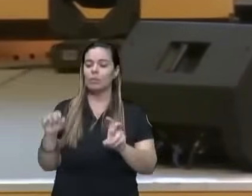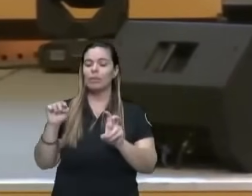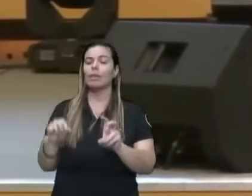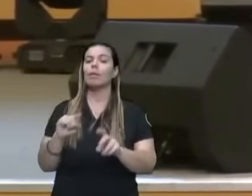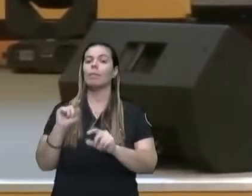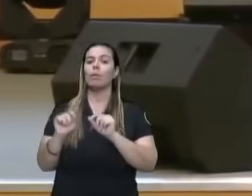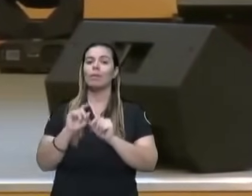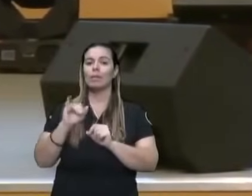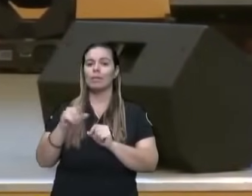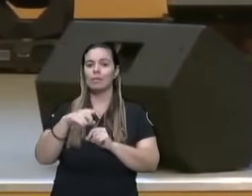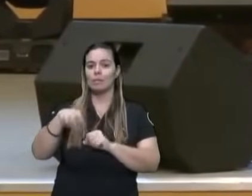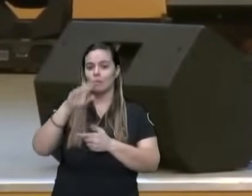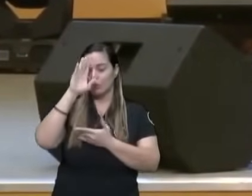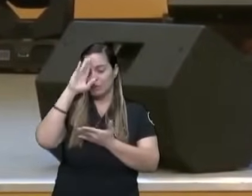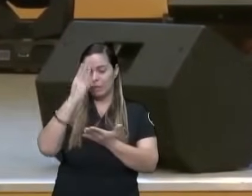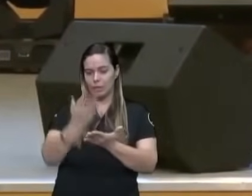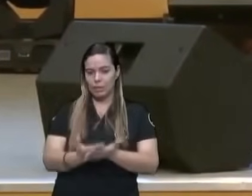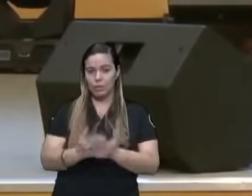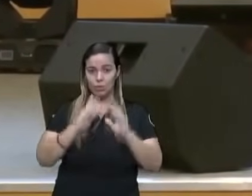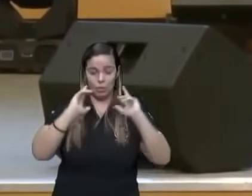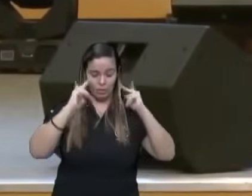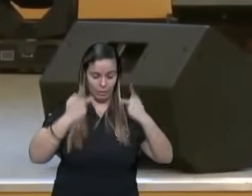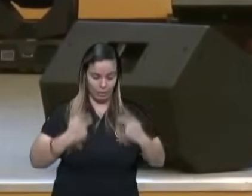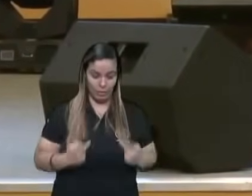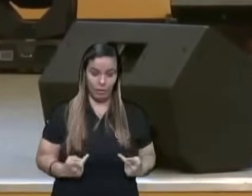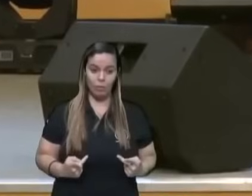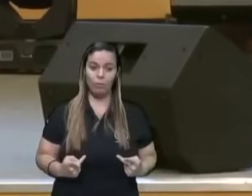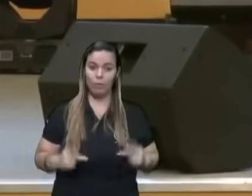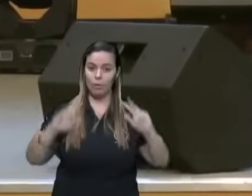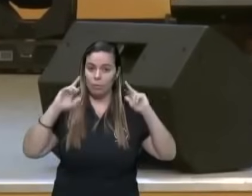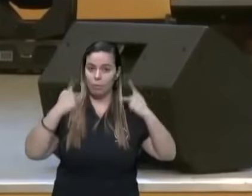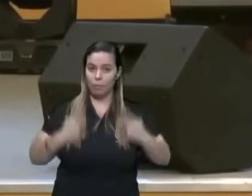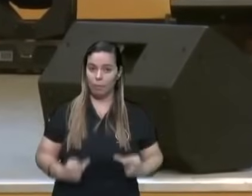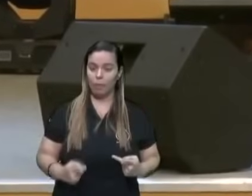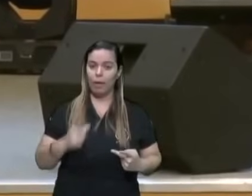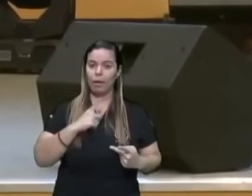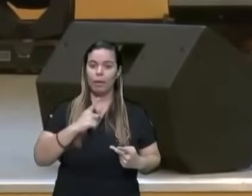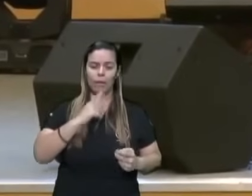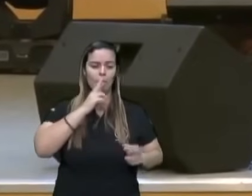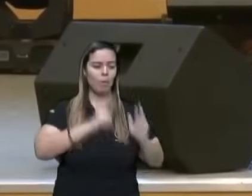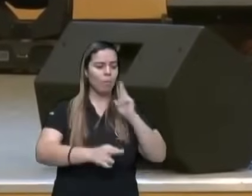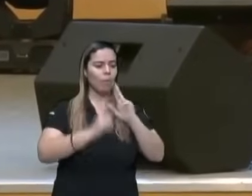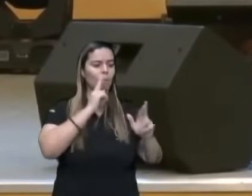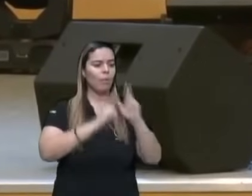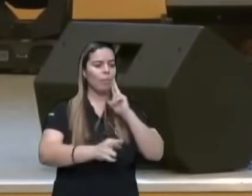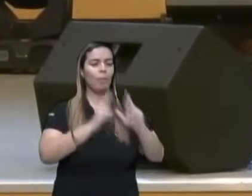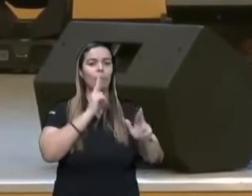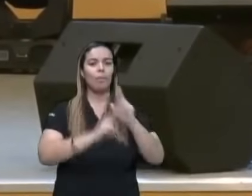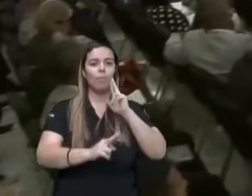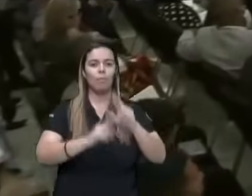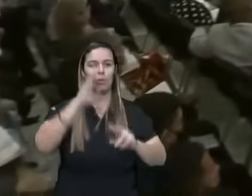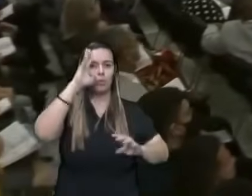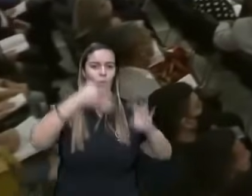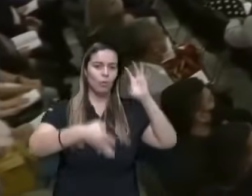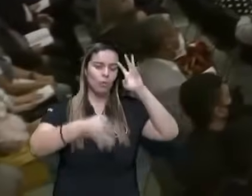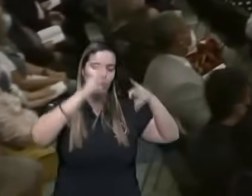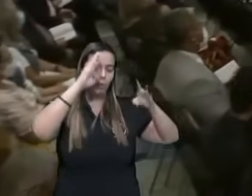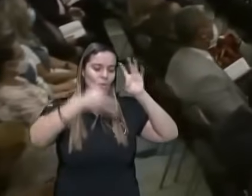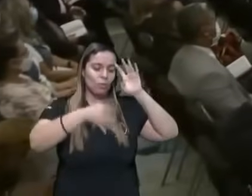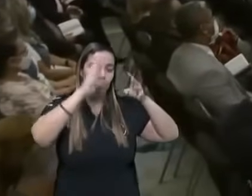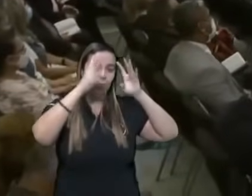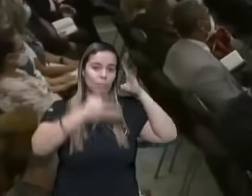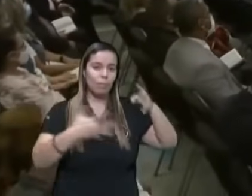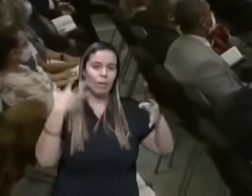se acredita que o ser humano, ele tem mais respostas, mais soluções e